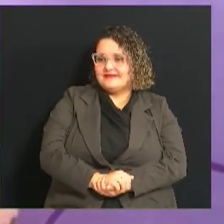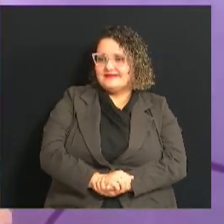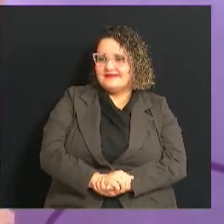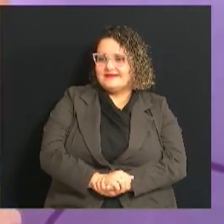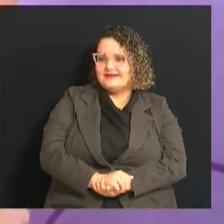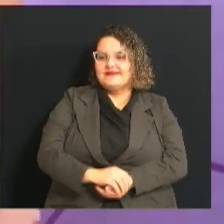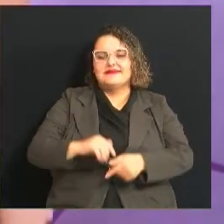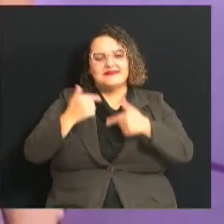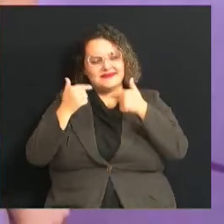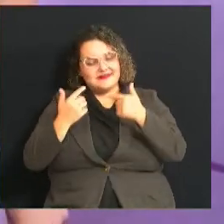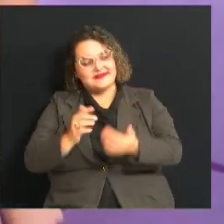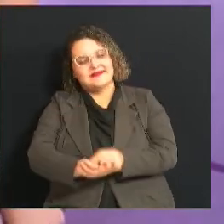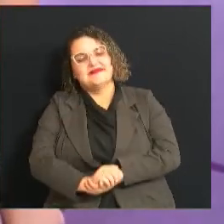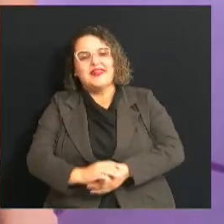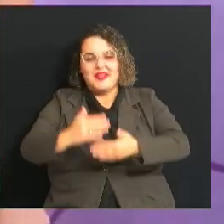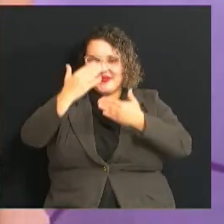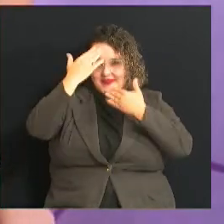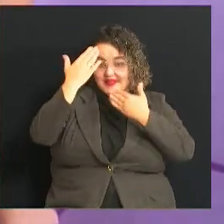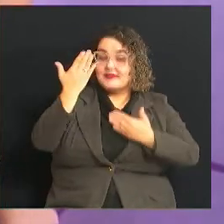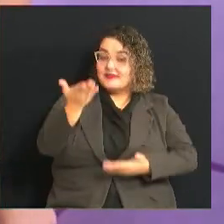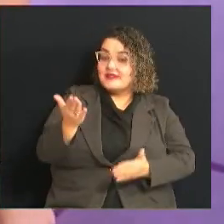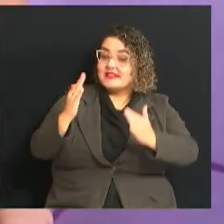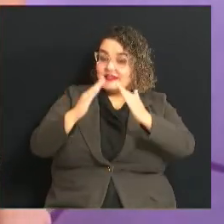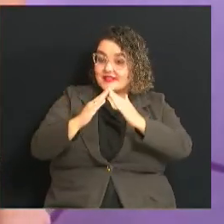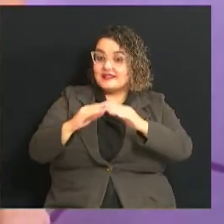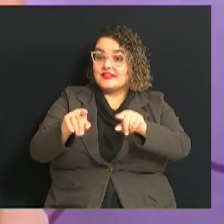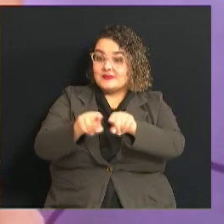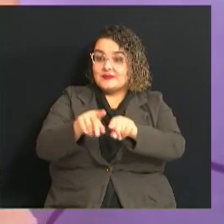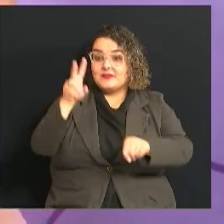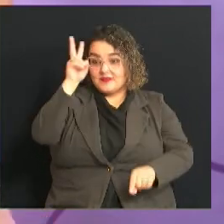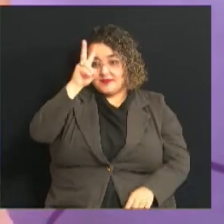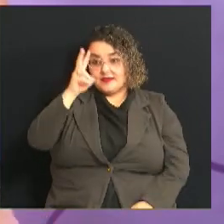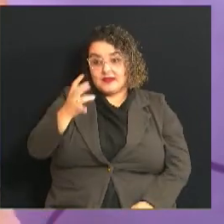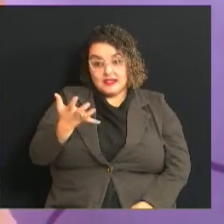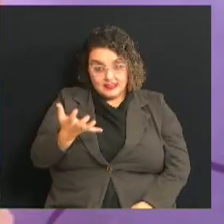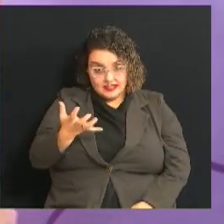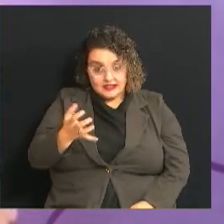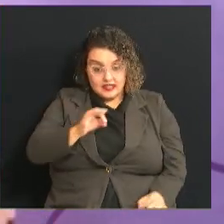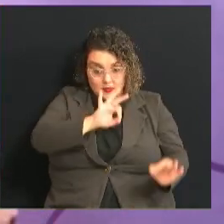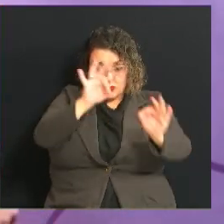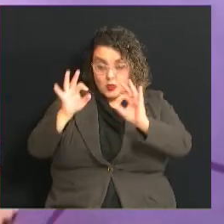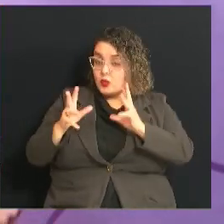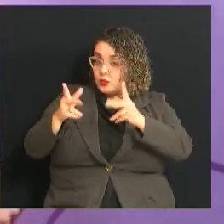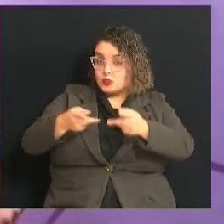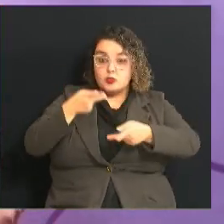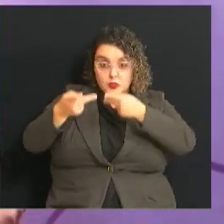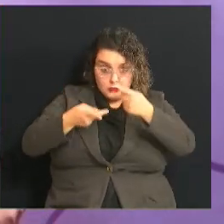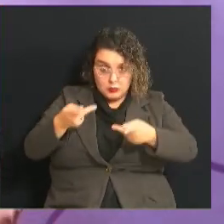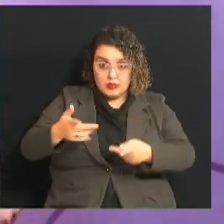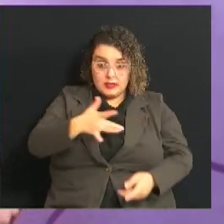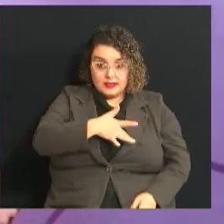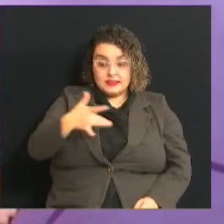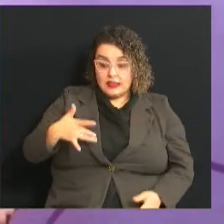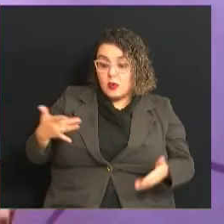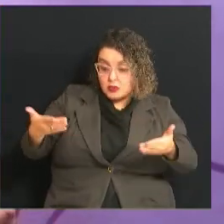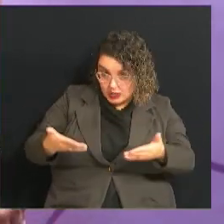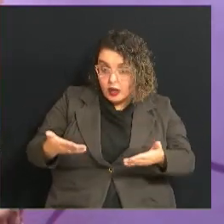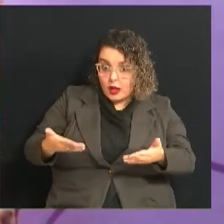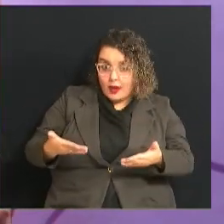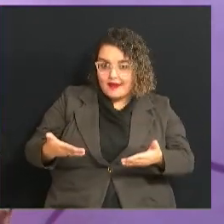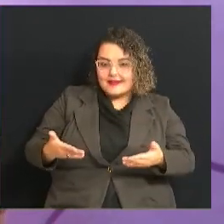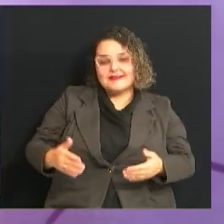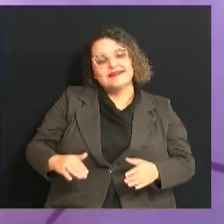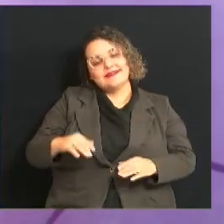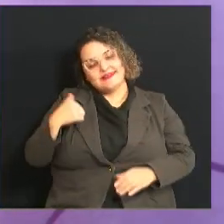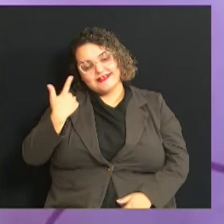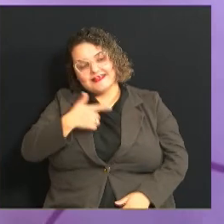Então, mais uma vez, muito obrigada. Você de casa também. Lembrando que se quiser rever tudo que foi falado aqui no quadro Saúde Agora, é só entrar nas nossas